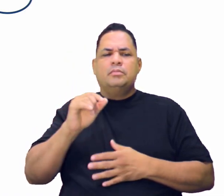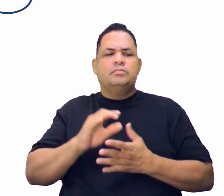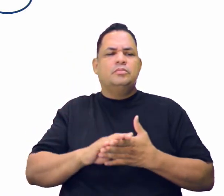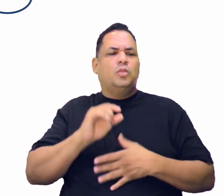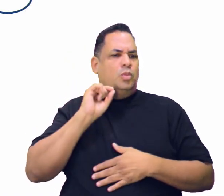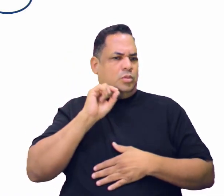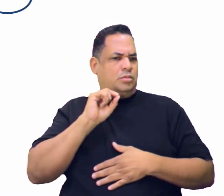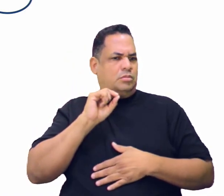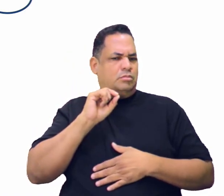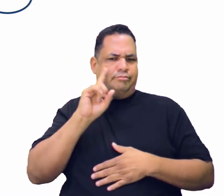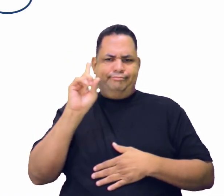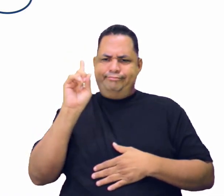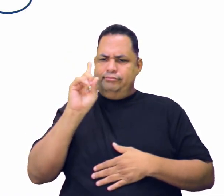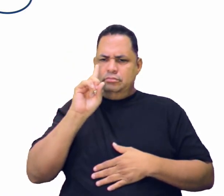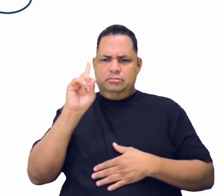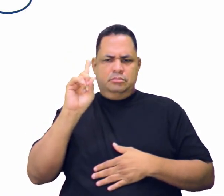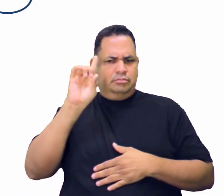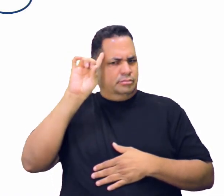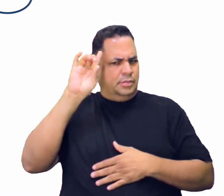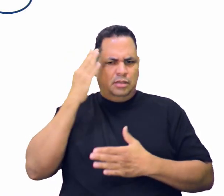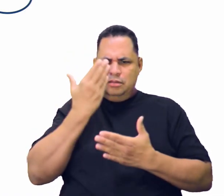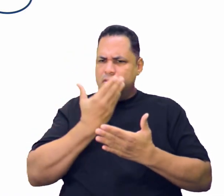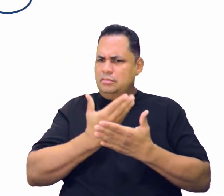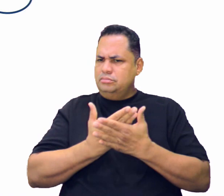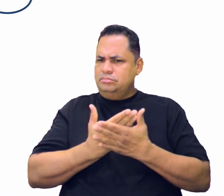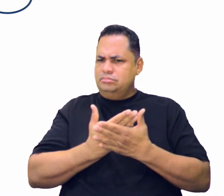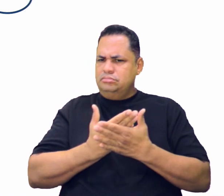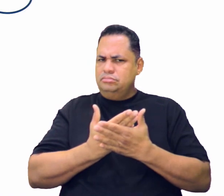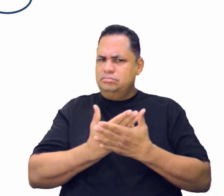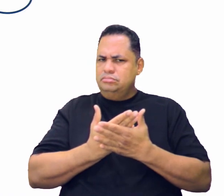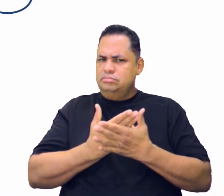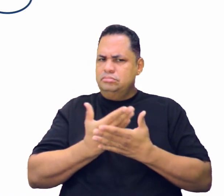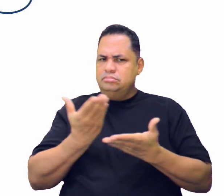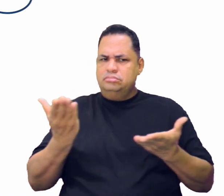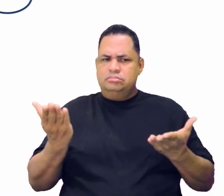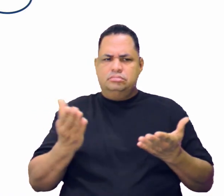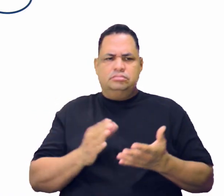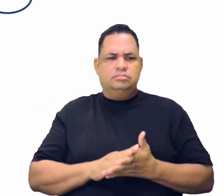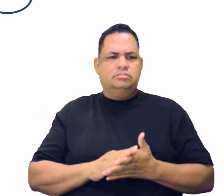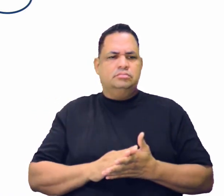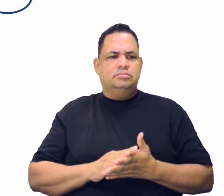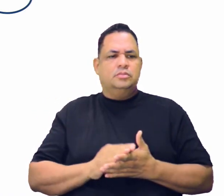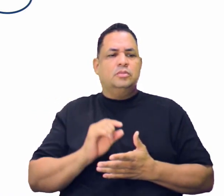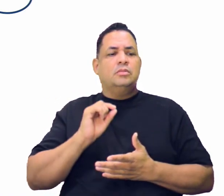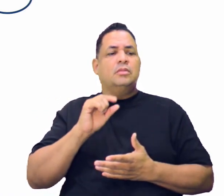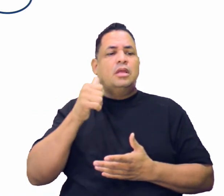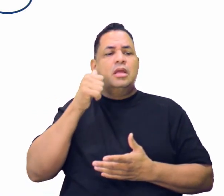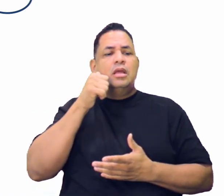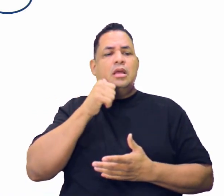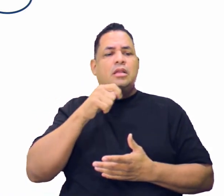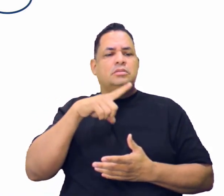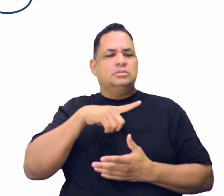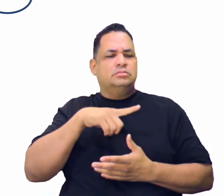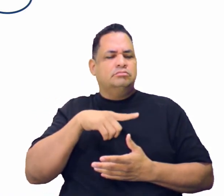O quê? Não acredito nisso. Ele tem o quê